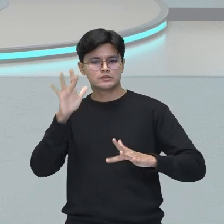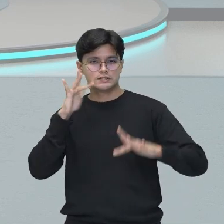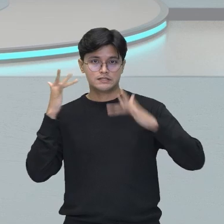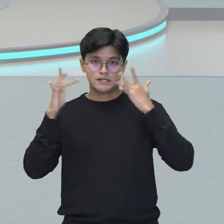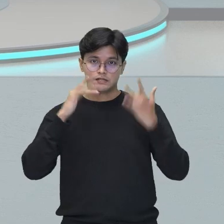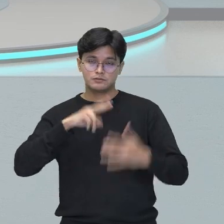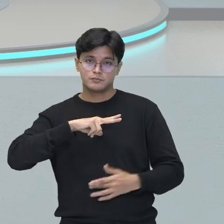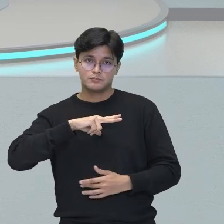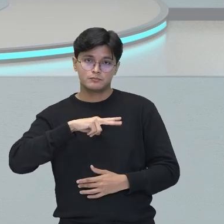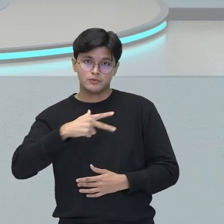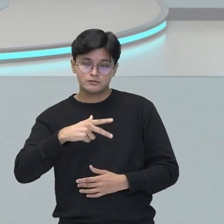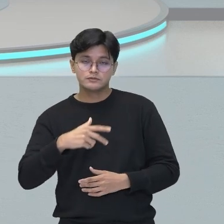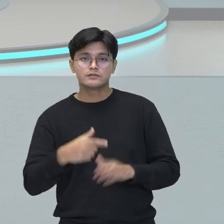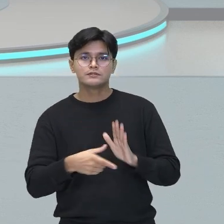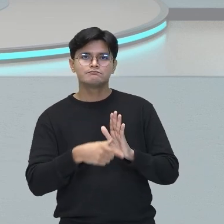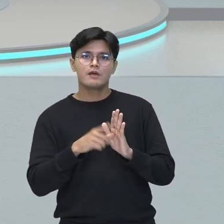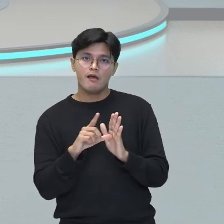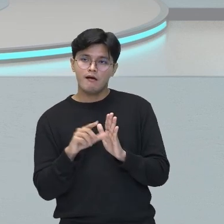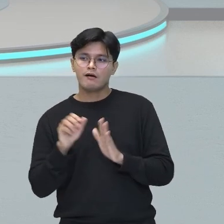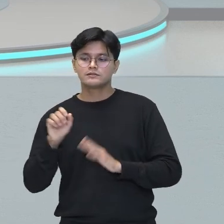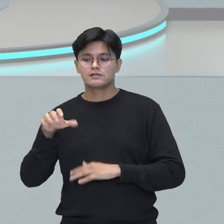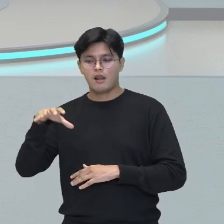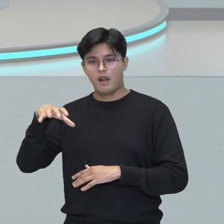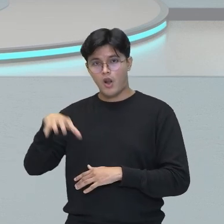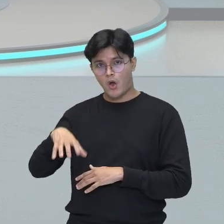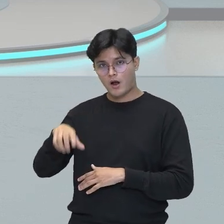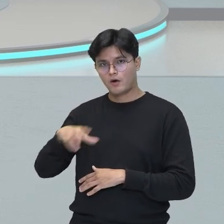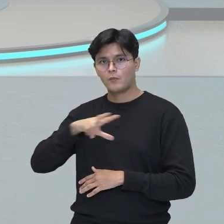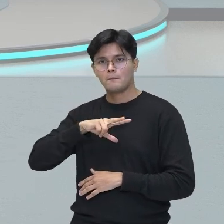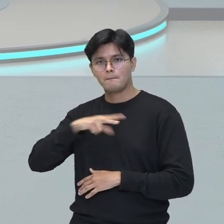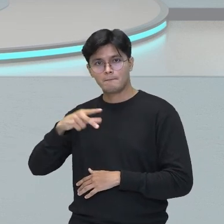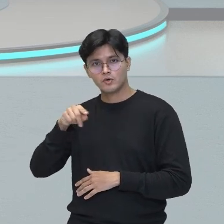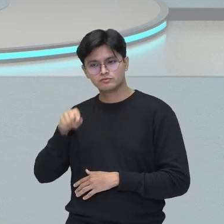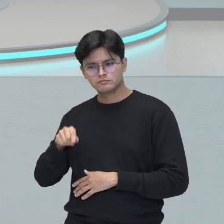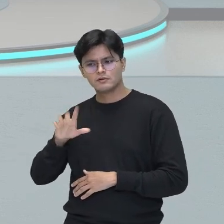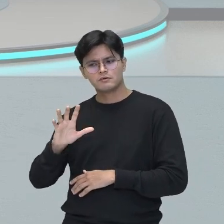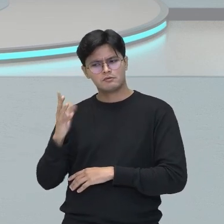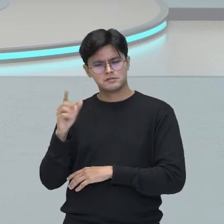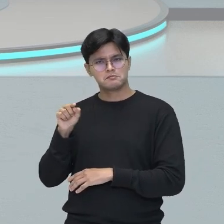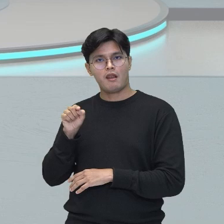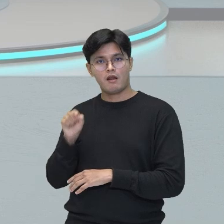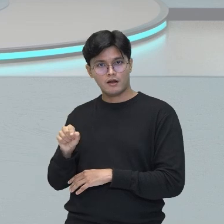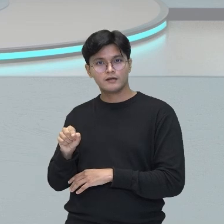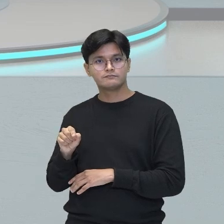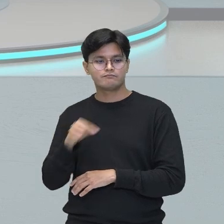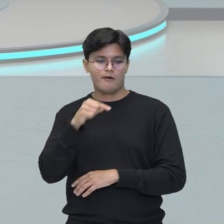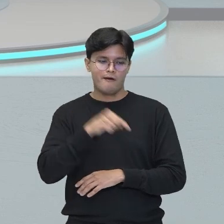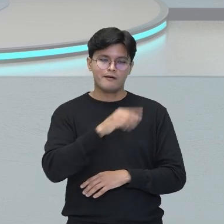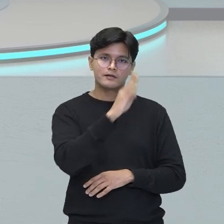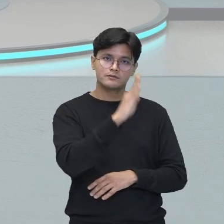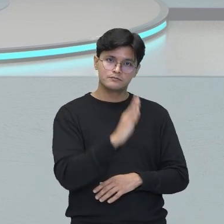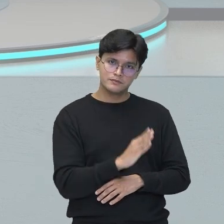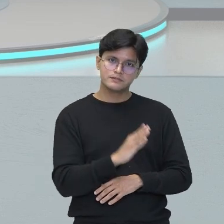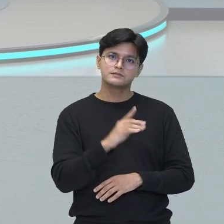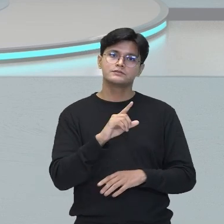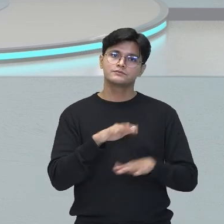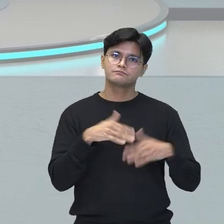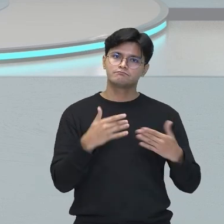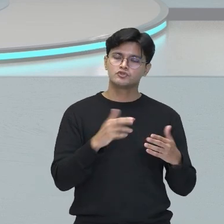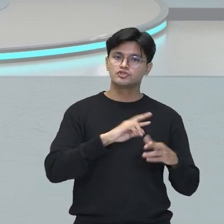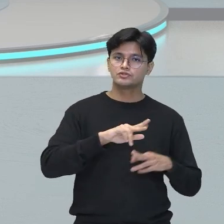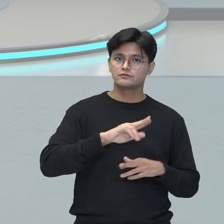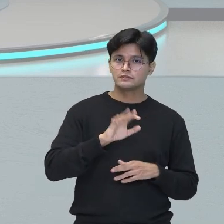né lá em Portugal né aqui no Brasil tinha essas coisas